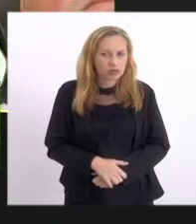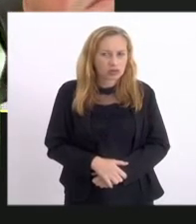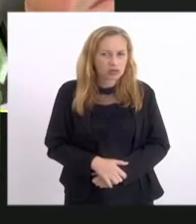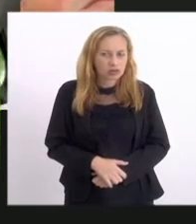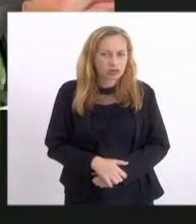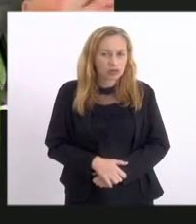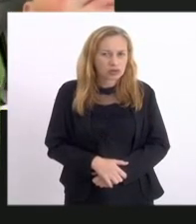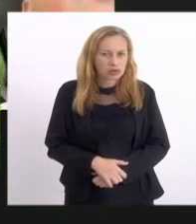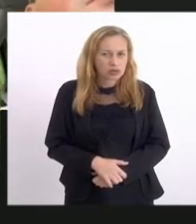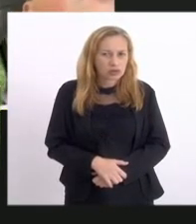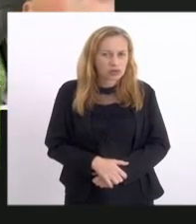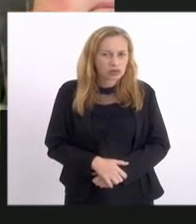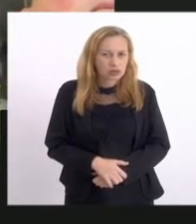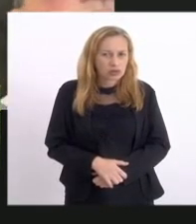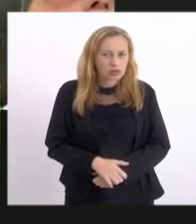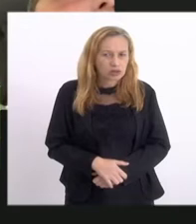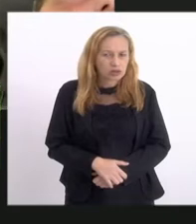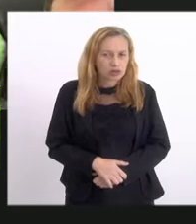Sem proporcionalidade.